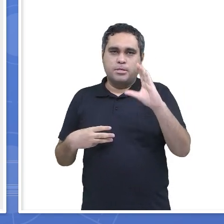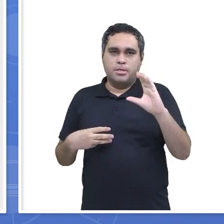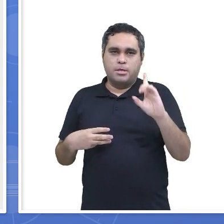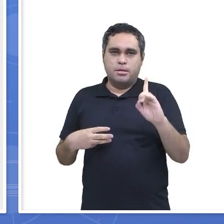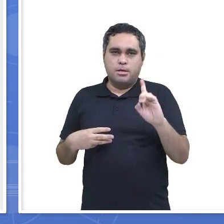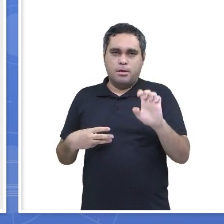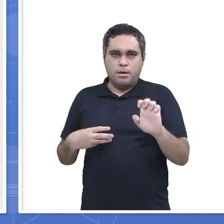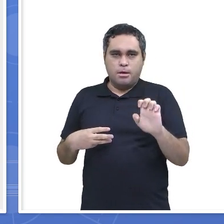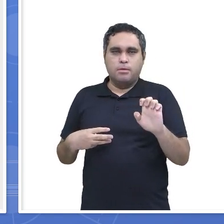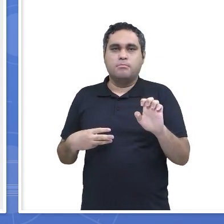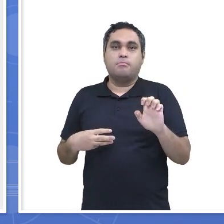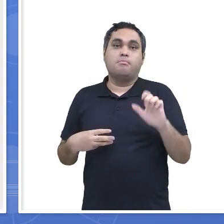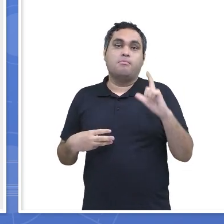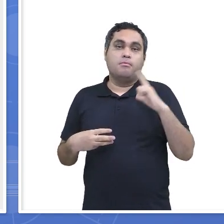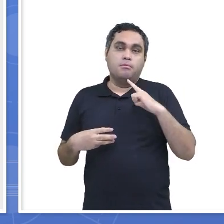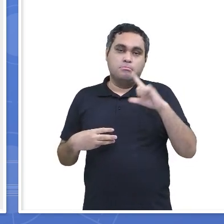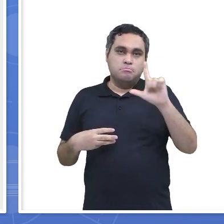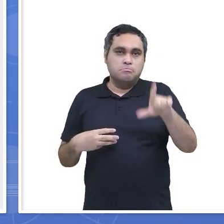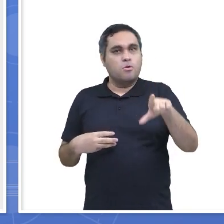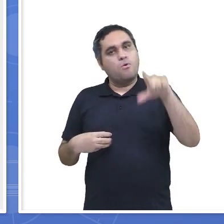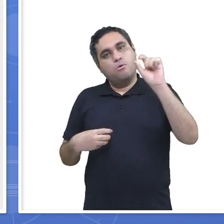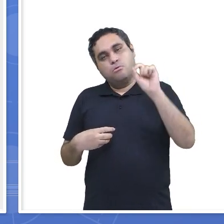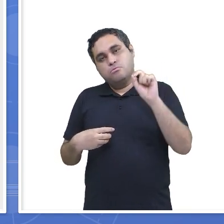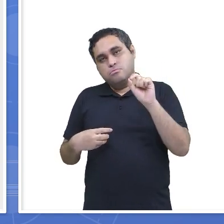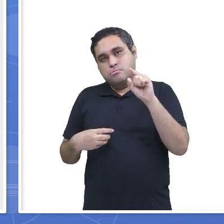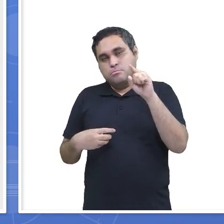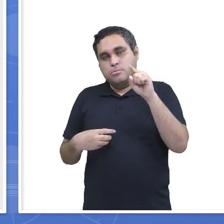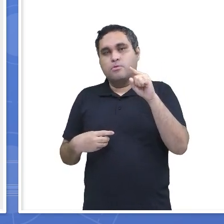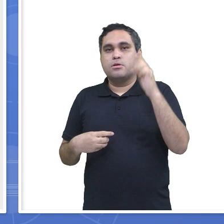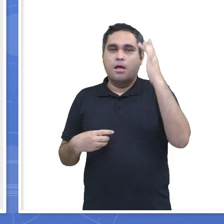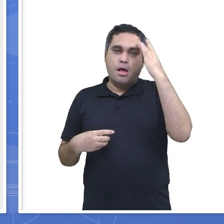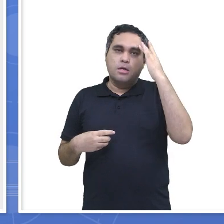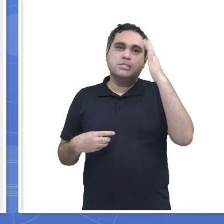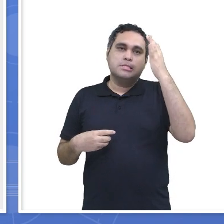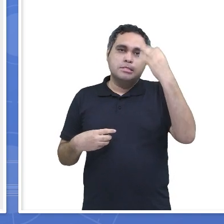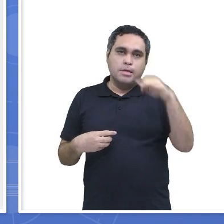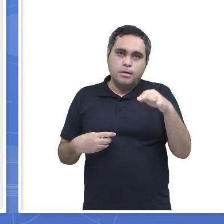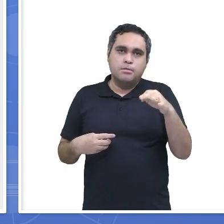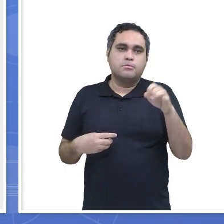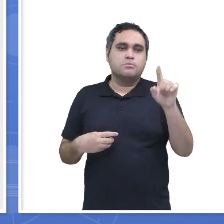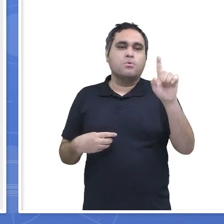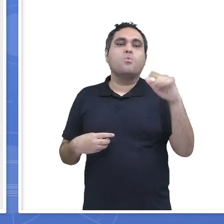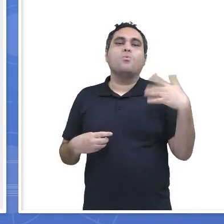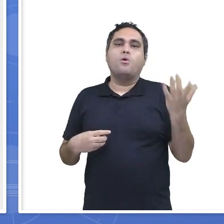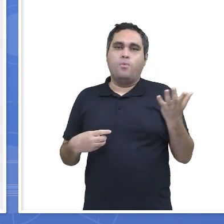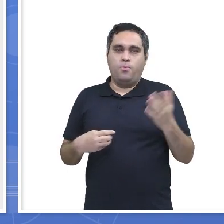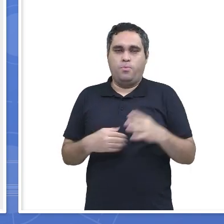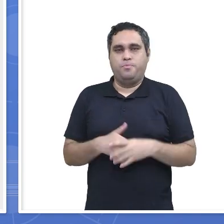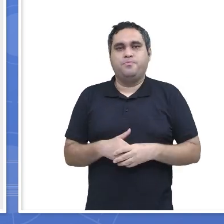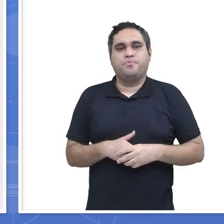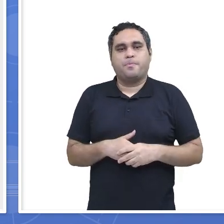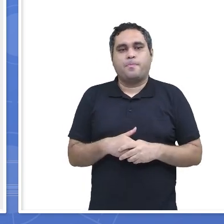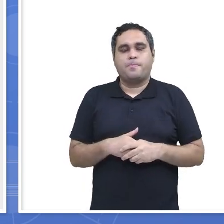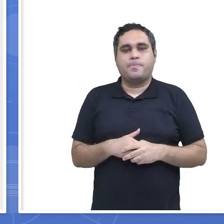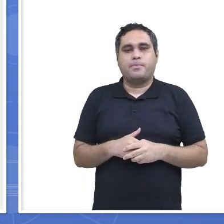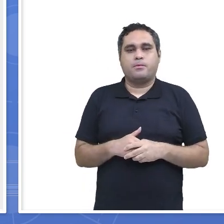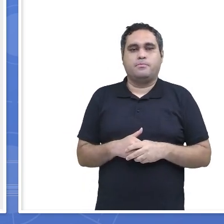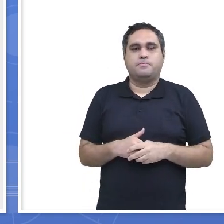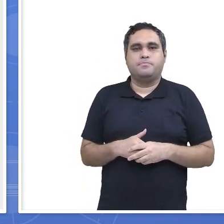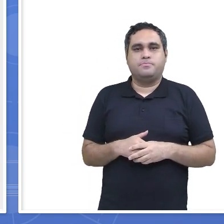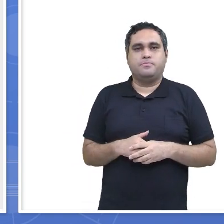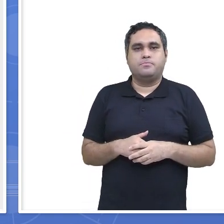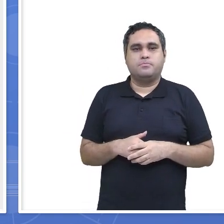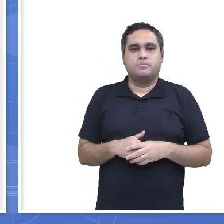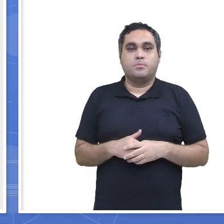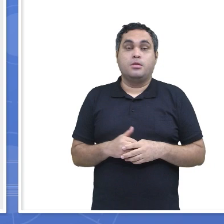5 alternativas e você vai marcar aquela que você acha que está correta. Certo?